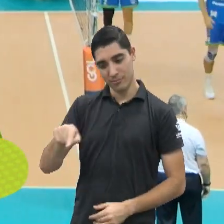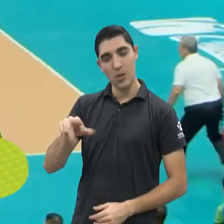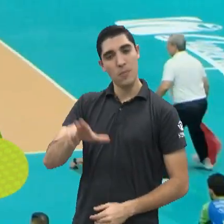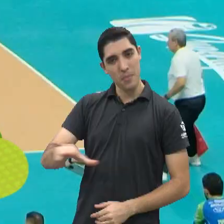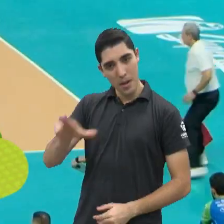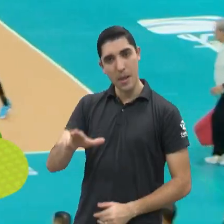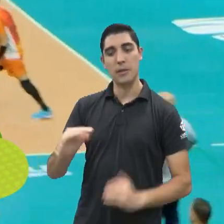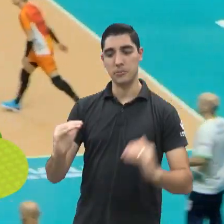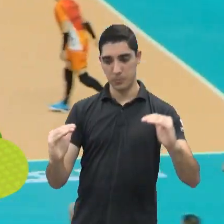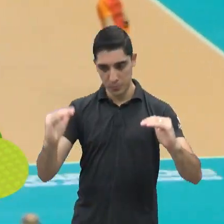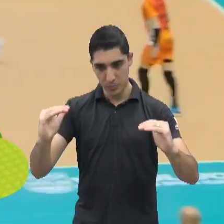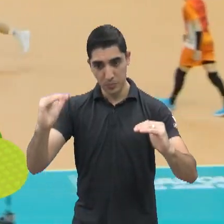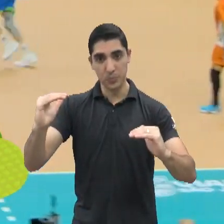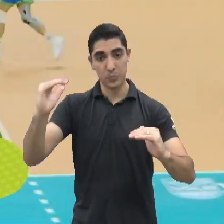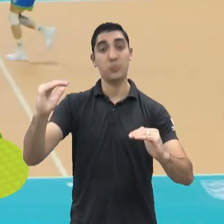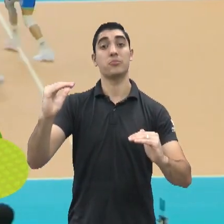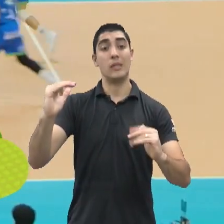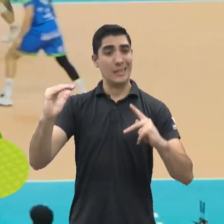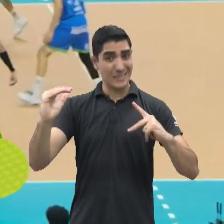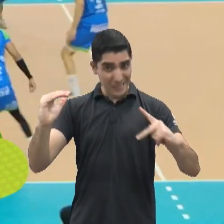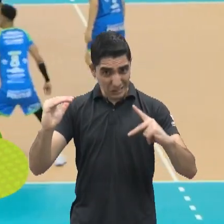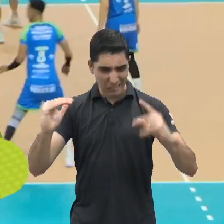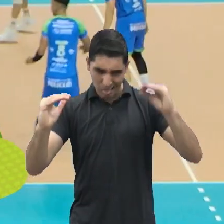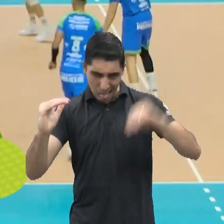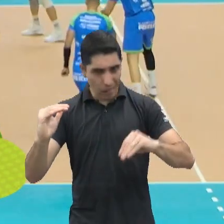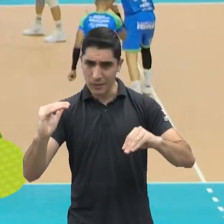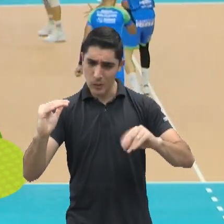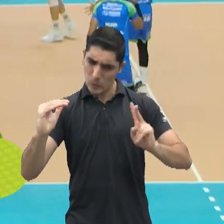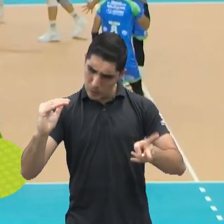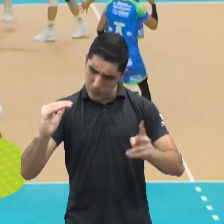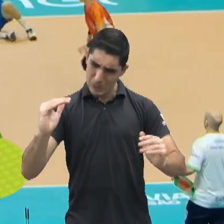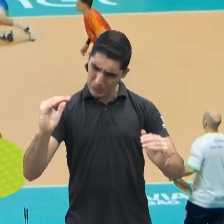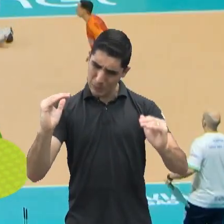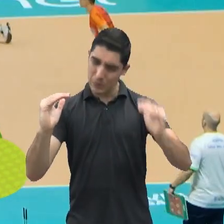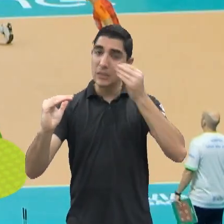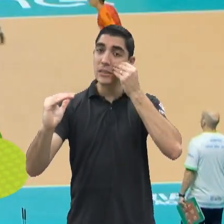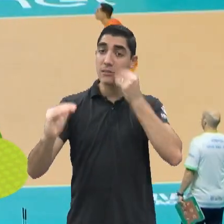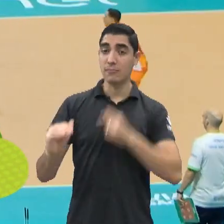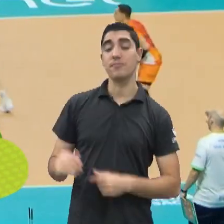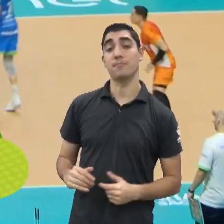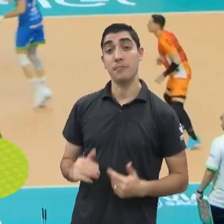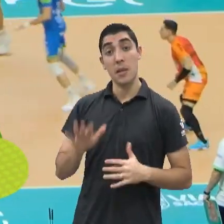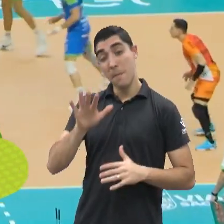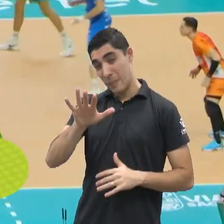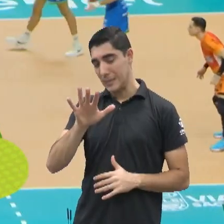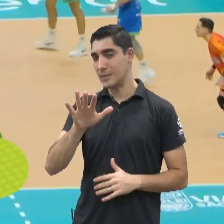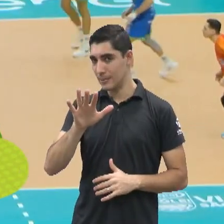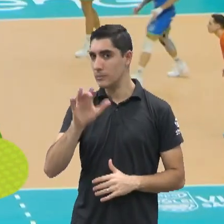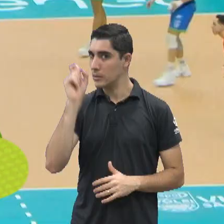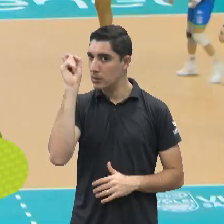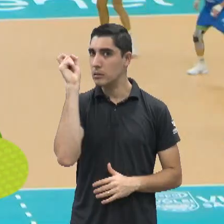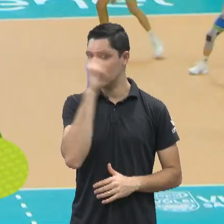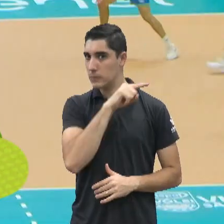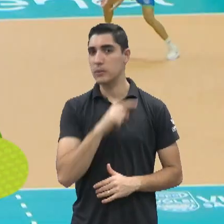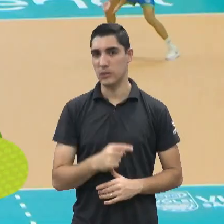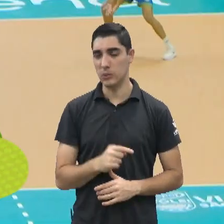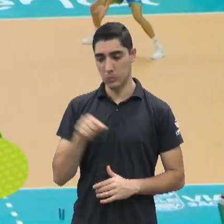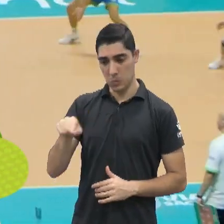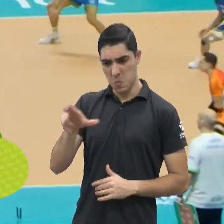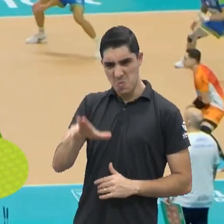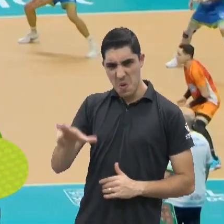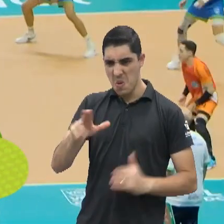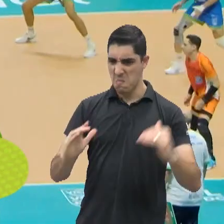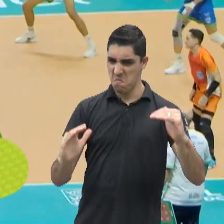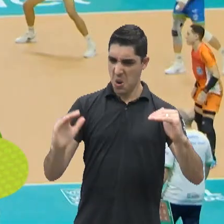Clube. O São José não desistia. Para isso, contava com Juninho. Mas estava difícil parar o Franco. Mais uma vez,